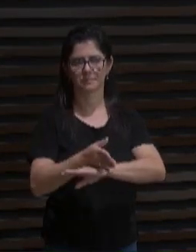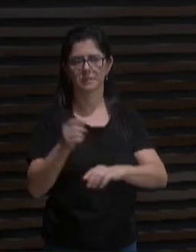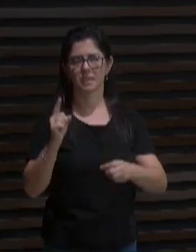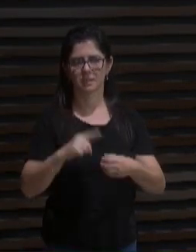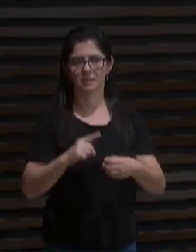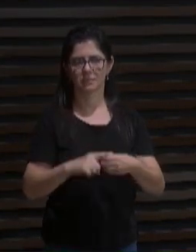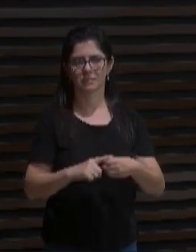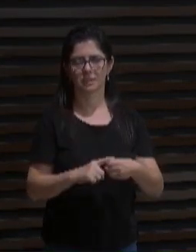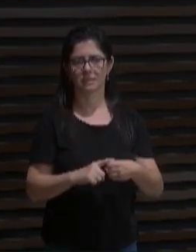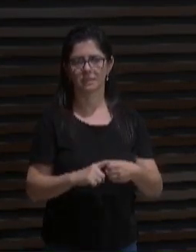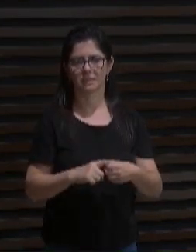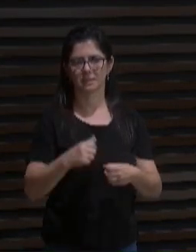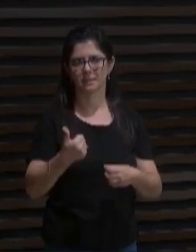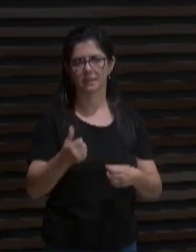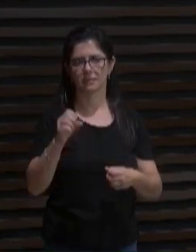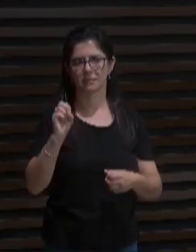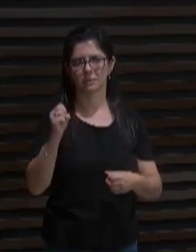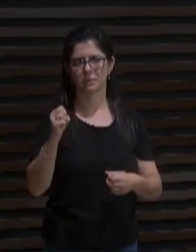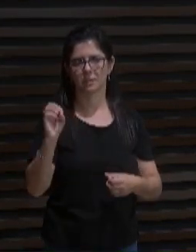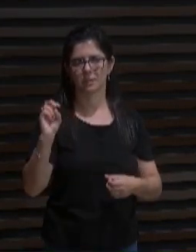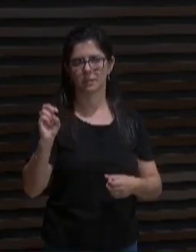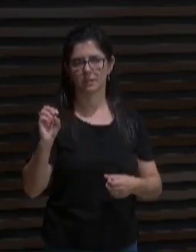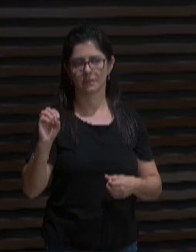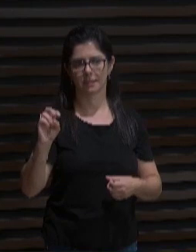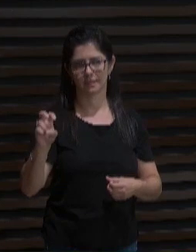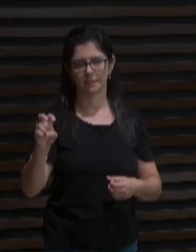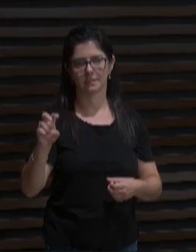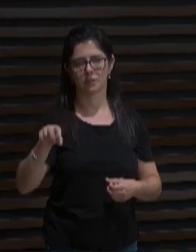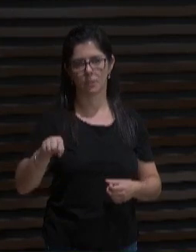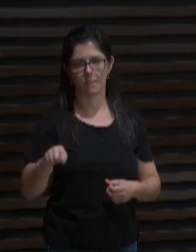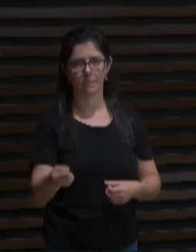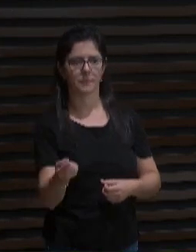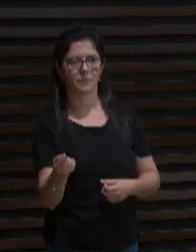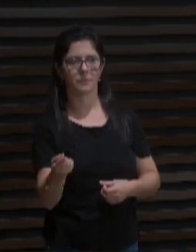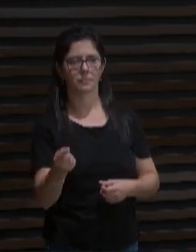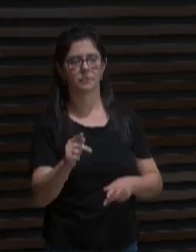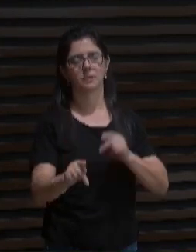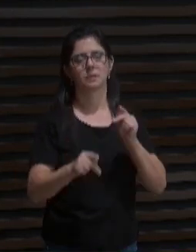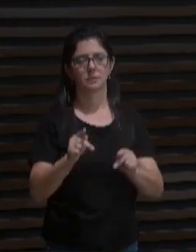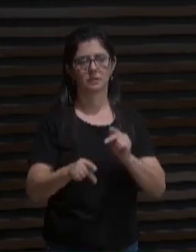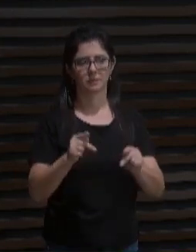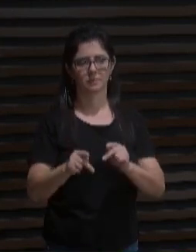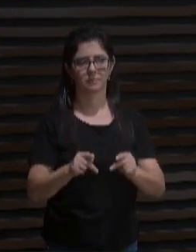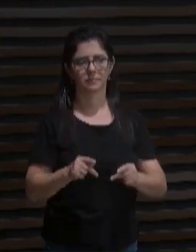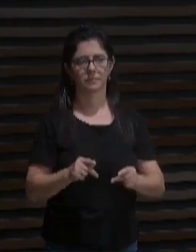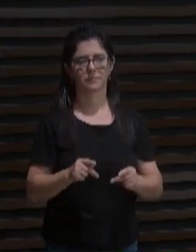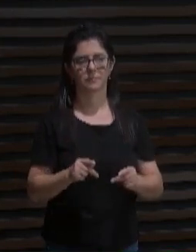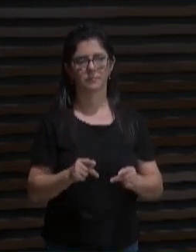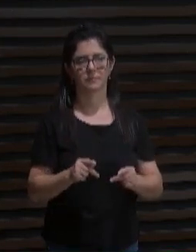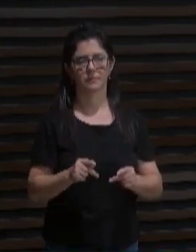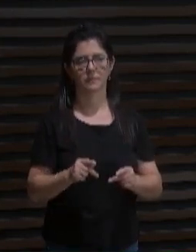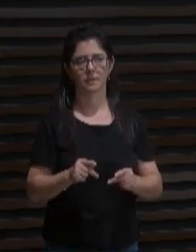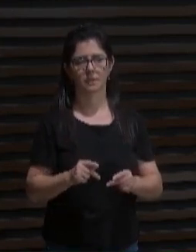185 mil. E quando se levantaram os